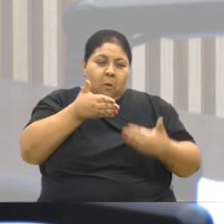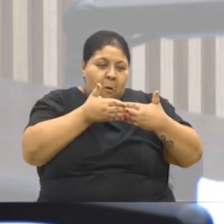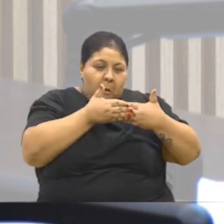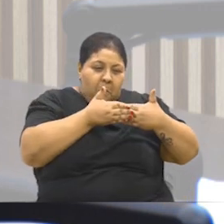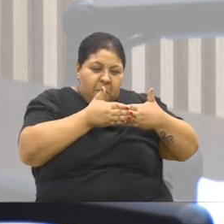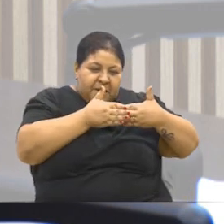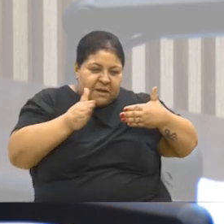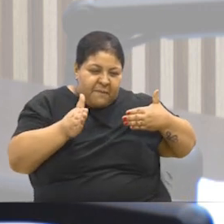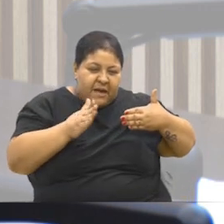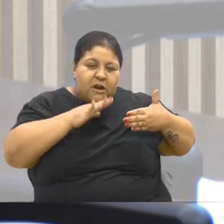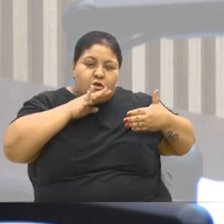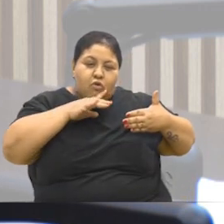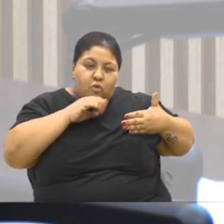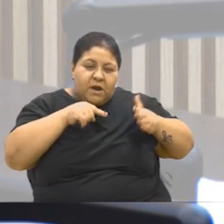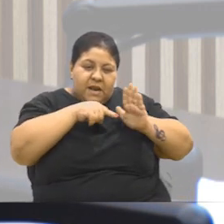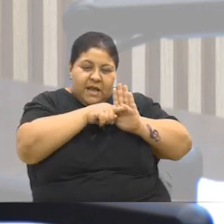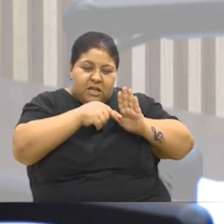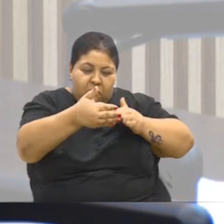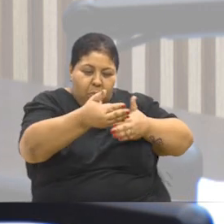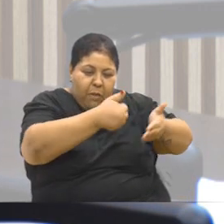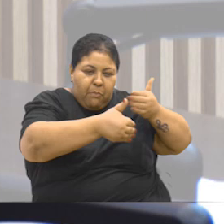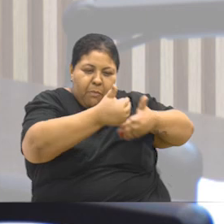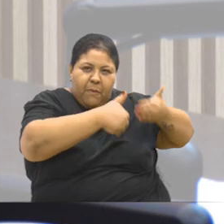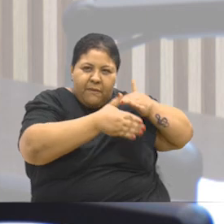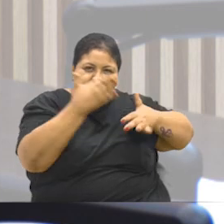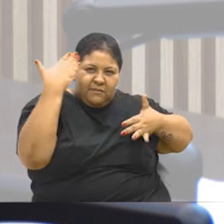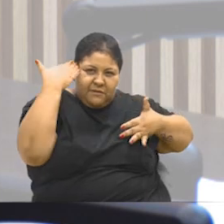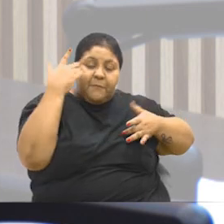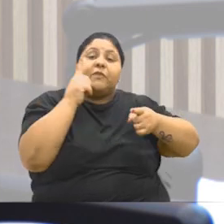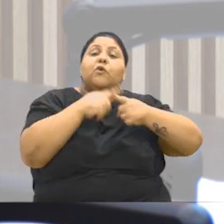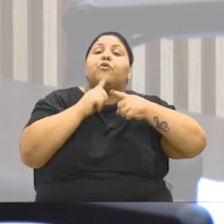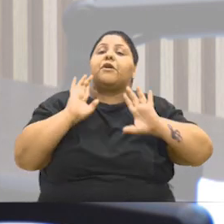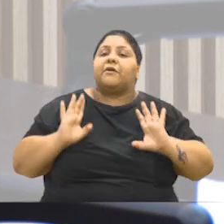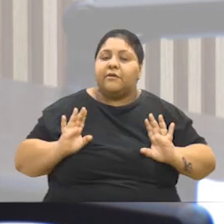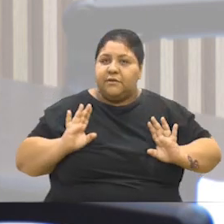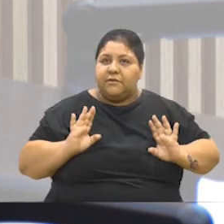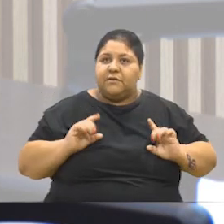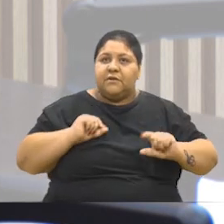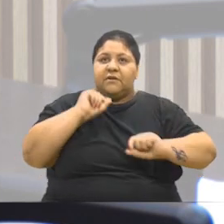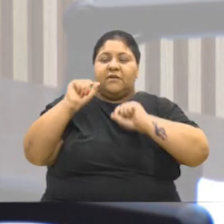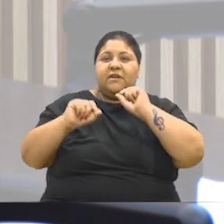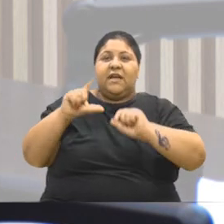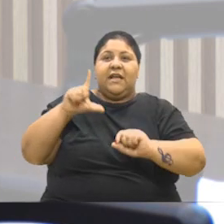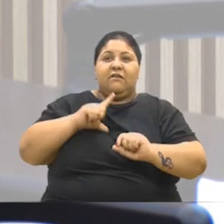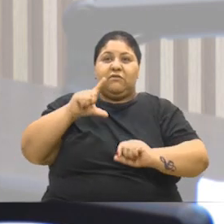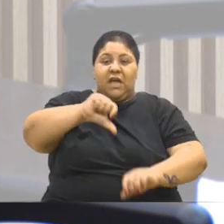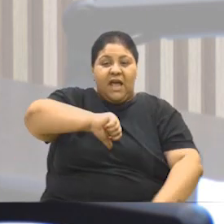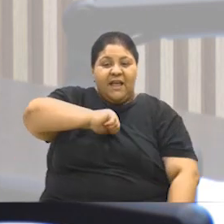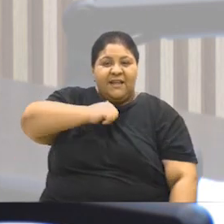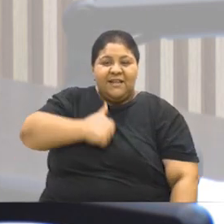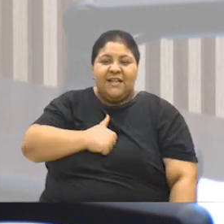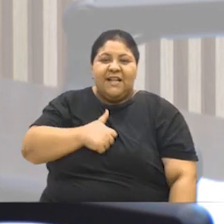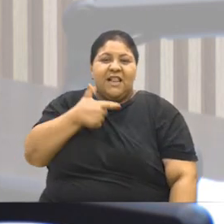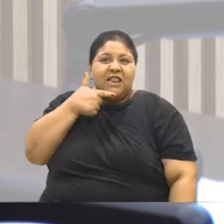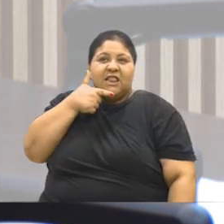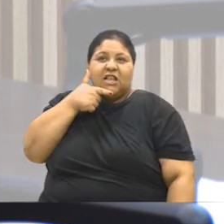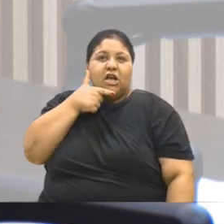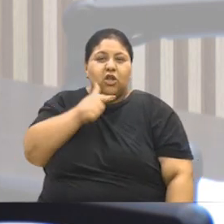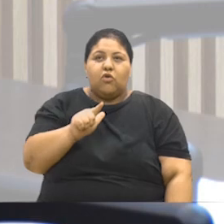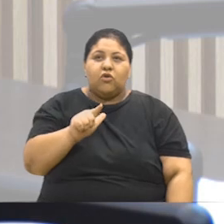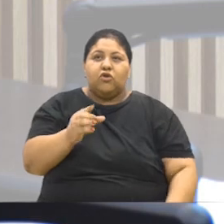aberta para as coisas ruins, para as coisas negativas acontecerem na nossa vida. Por quê? Porque quem não tem autoestima não